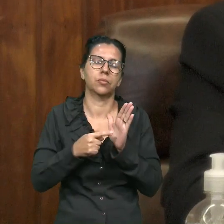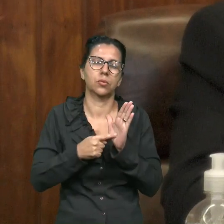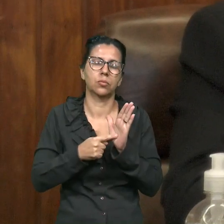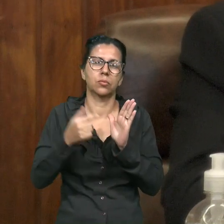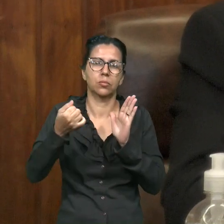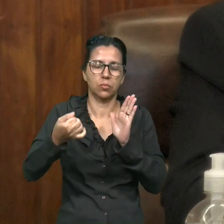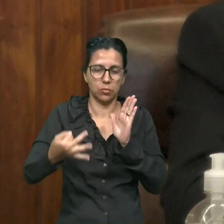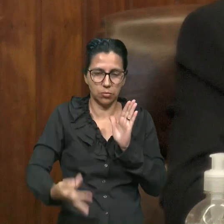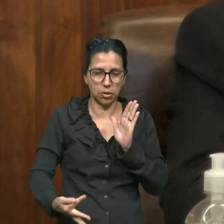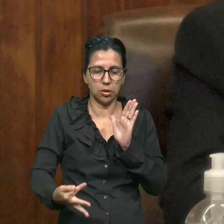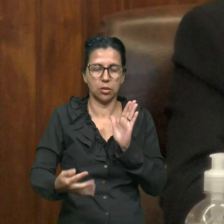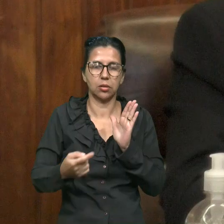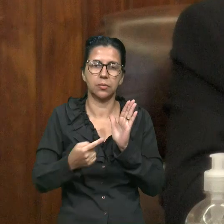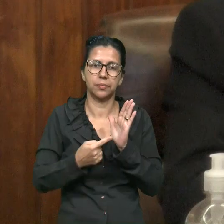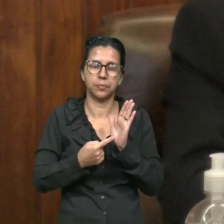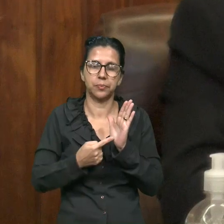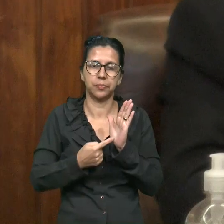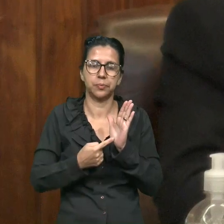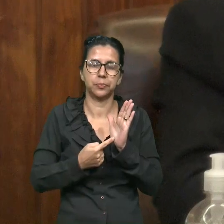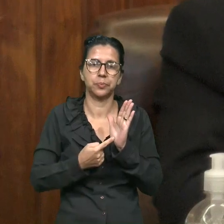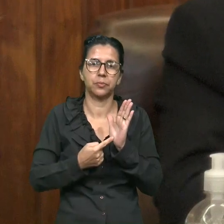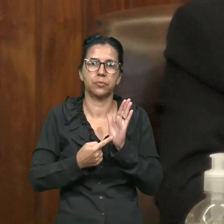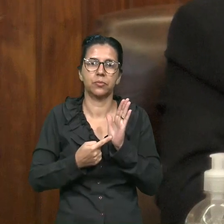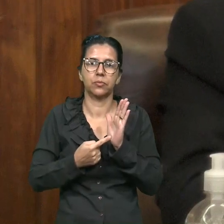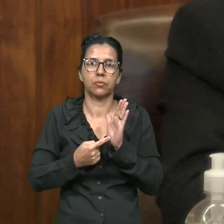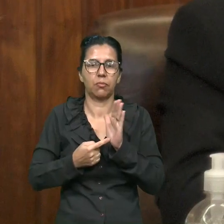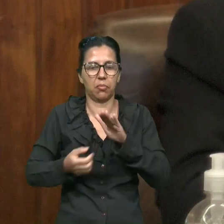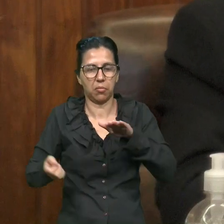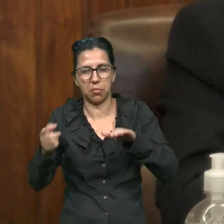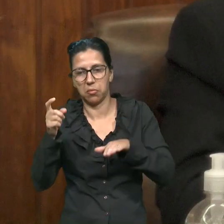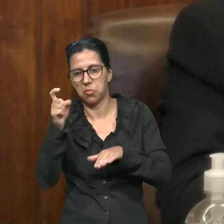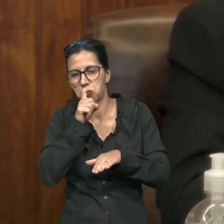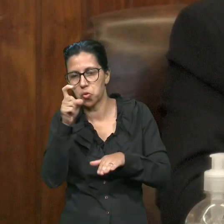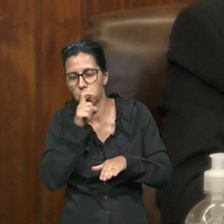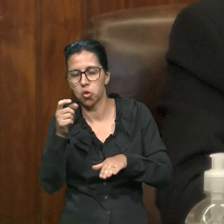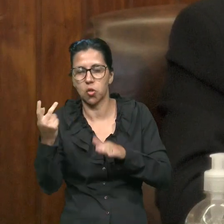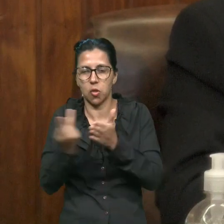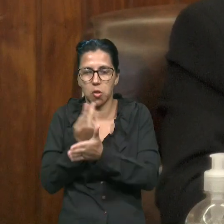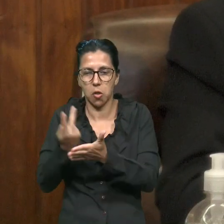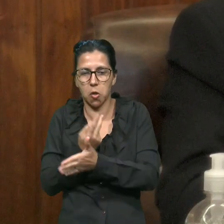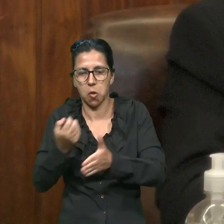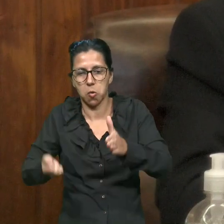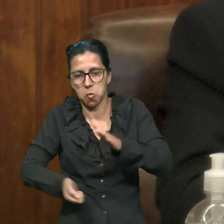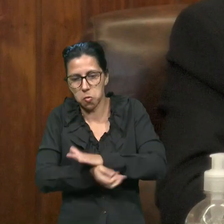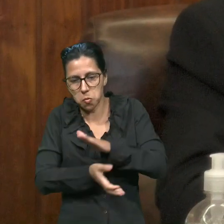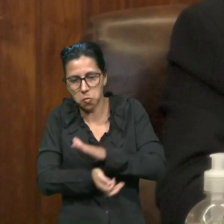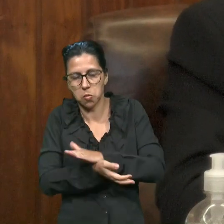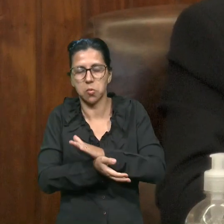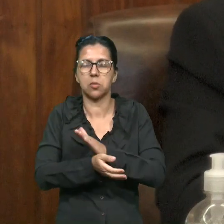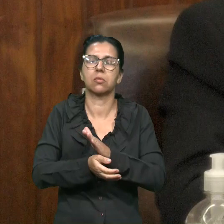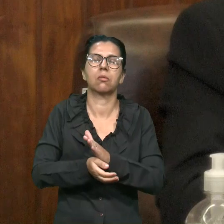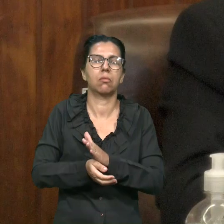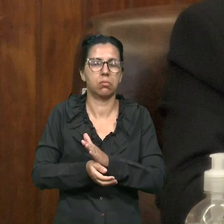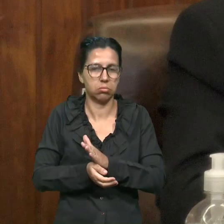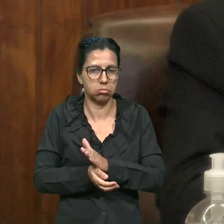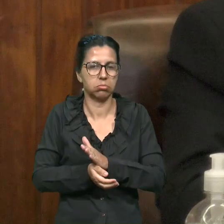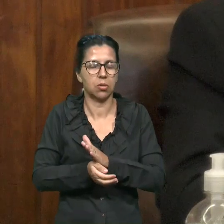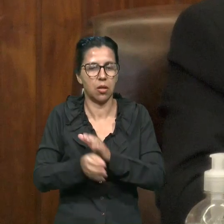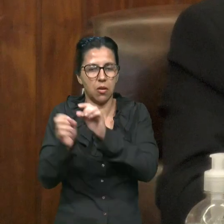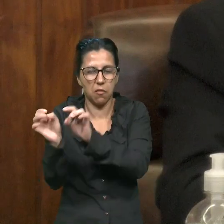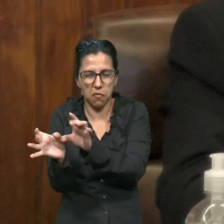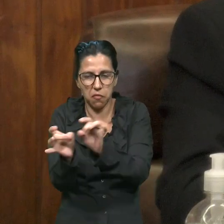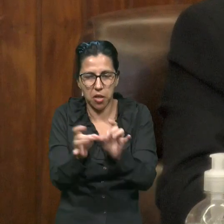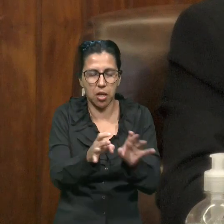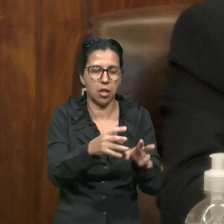8.666/93. Artigo 96. Fraudar em prejuízo da fazenda pública. Licitação instaurada para aquisição ou venda de